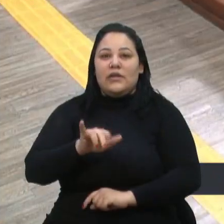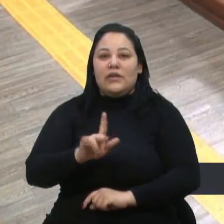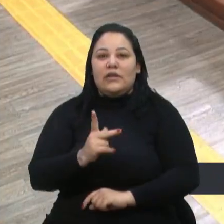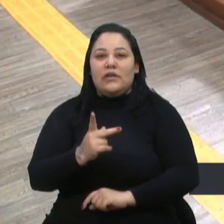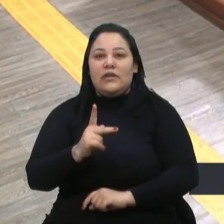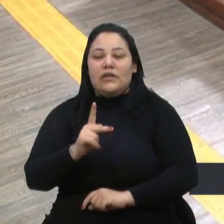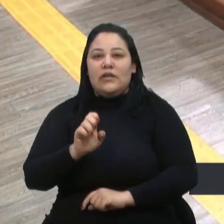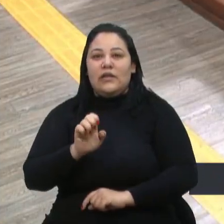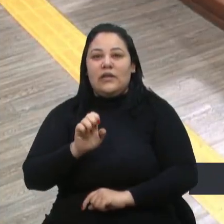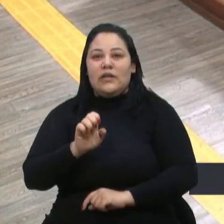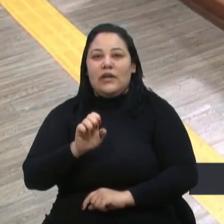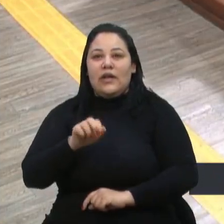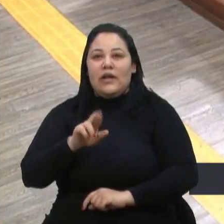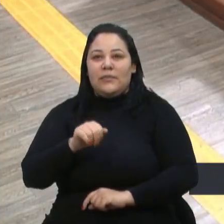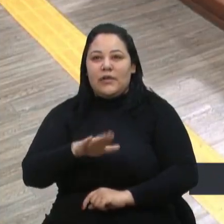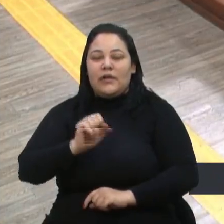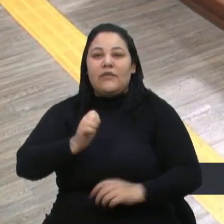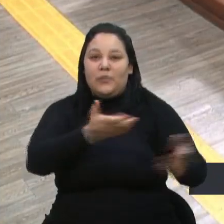Vamos recebê-lo de pé, por favor.